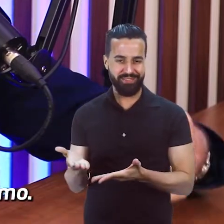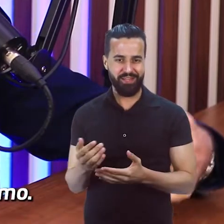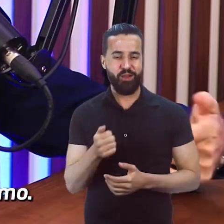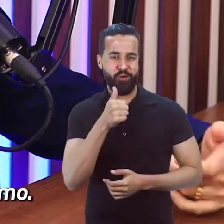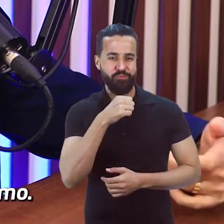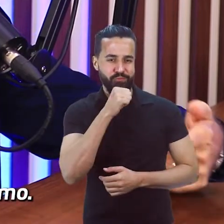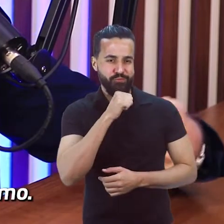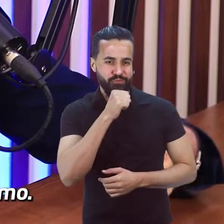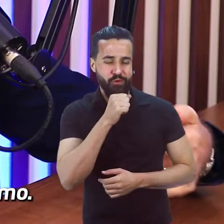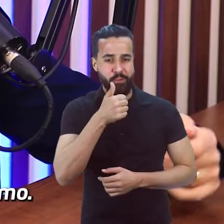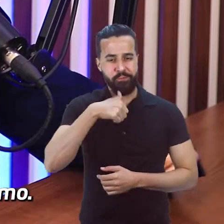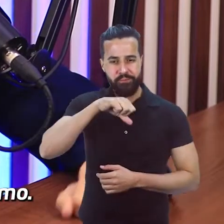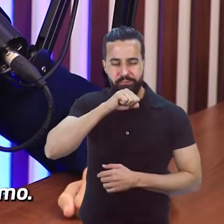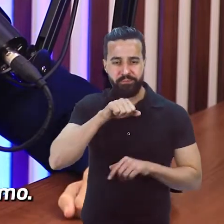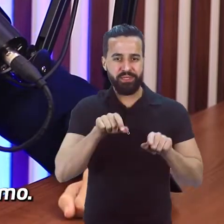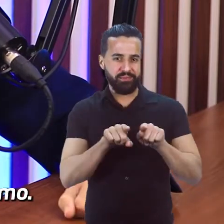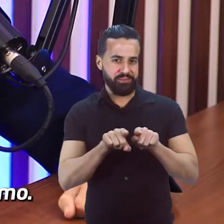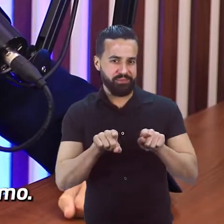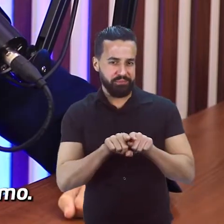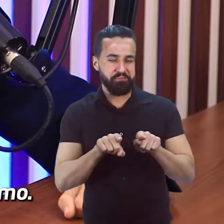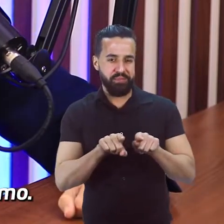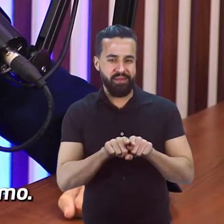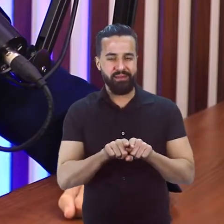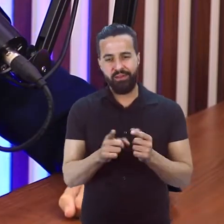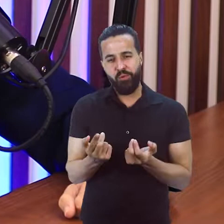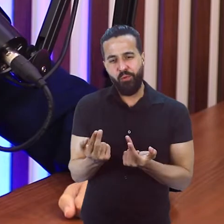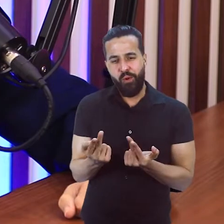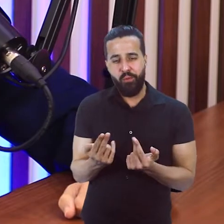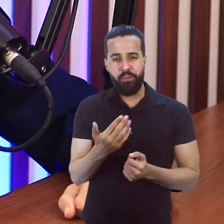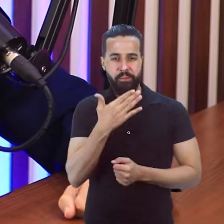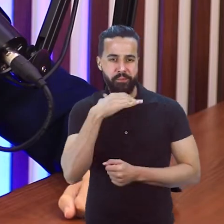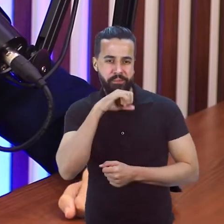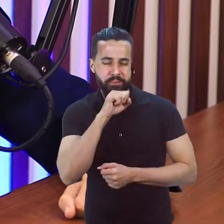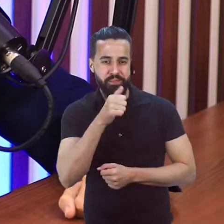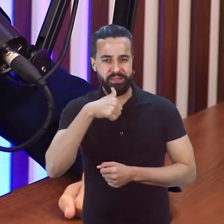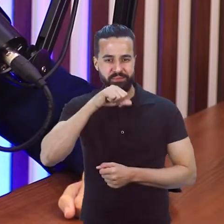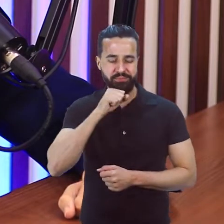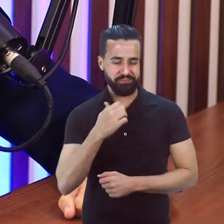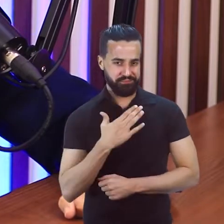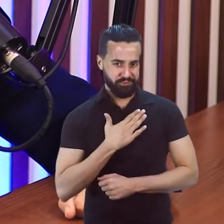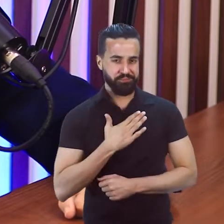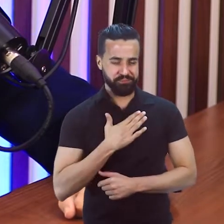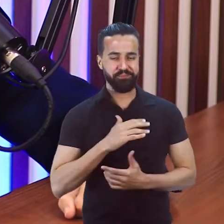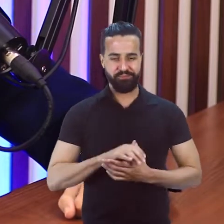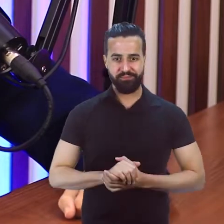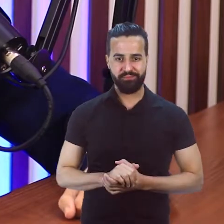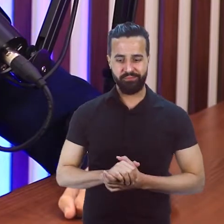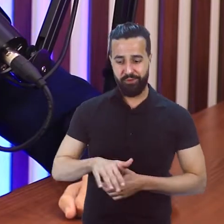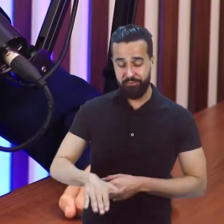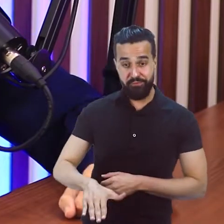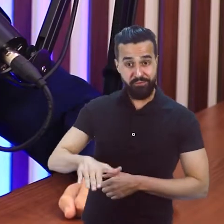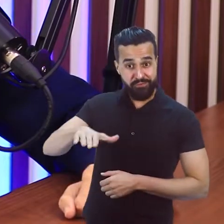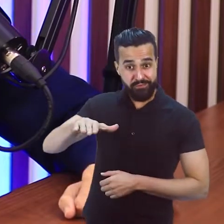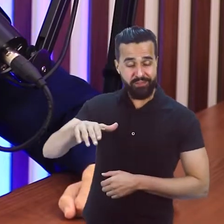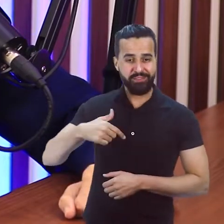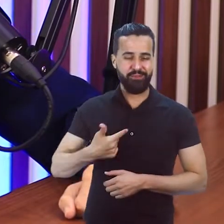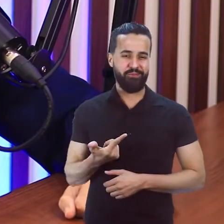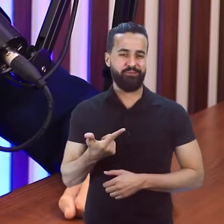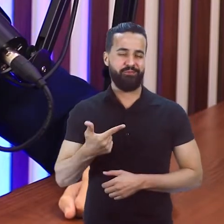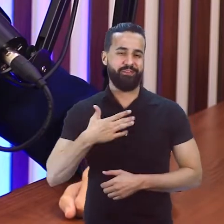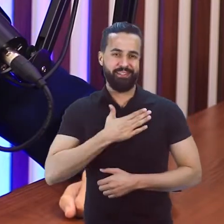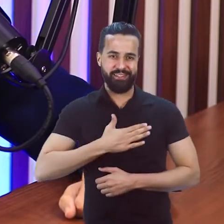só o avô e a avó, mas como pai e mãe mesmo. Mas eu tive uma infância muito feliz, Antônio. Assim, apesar